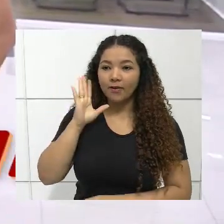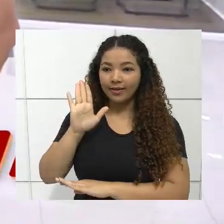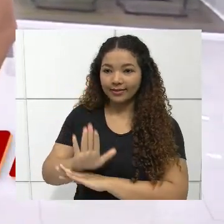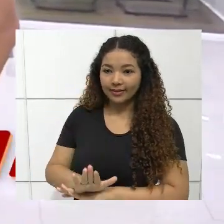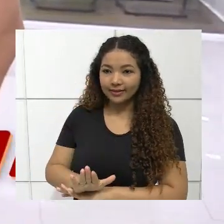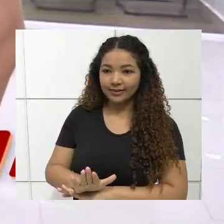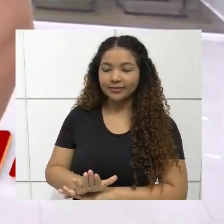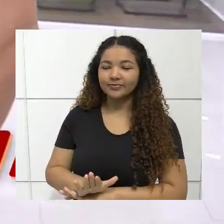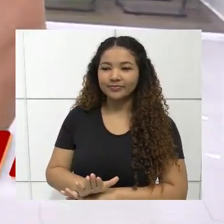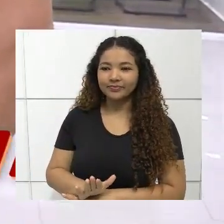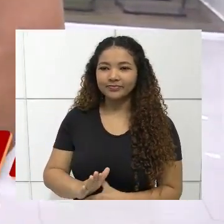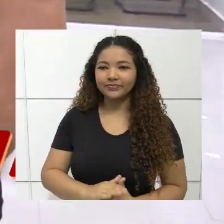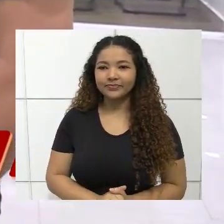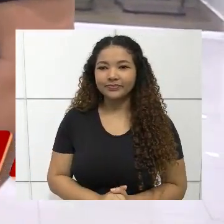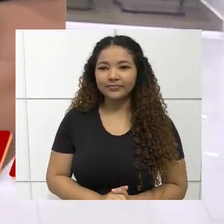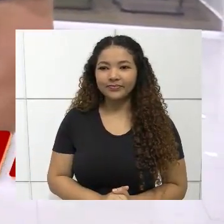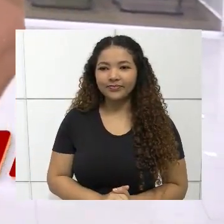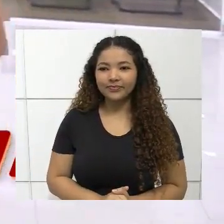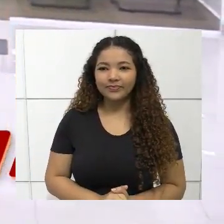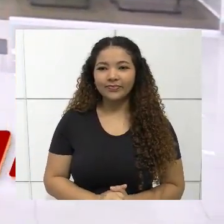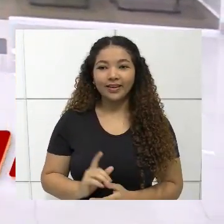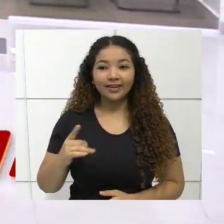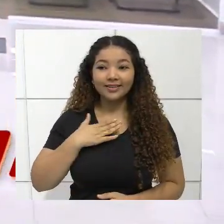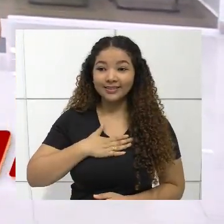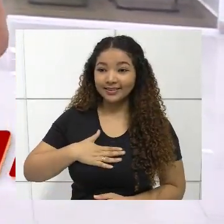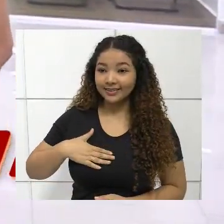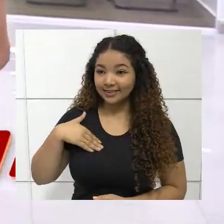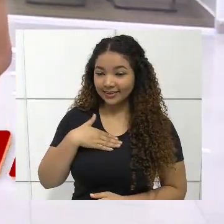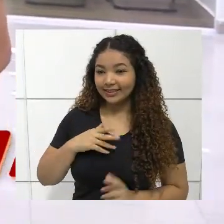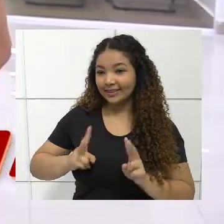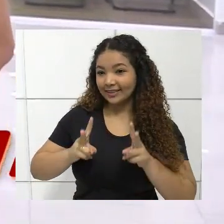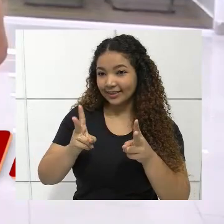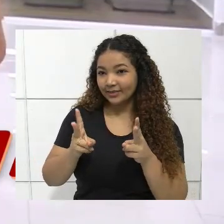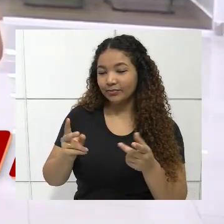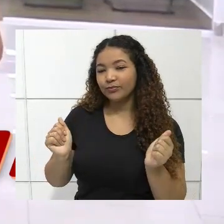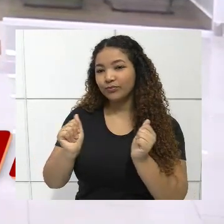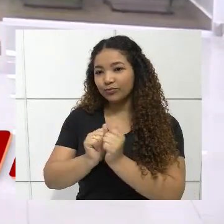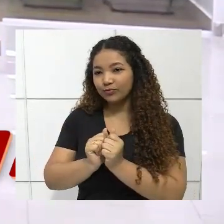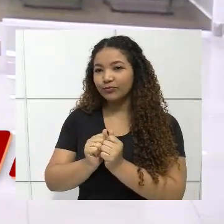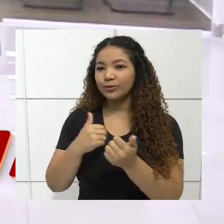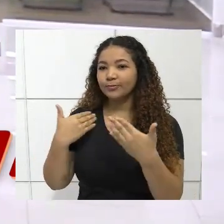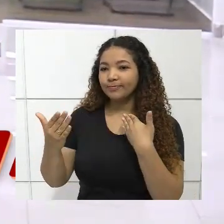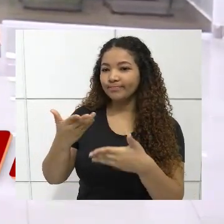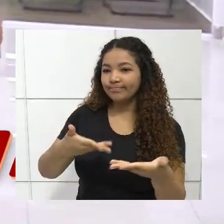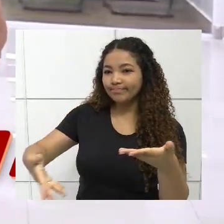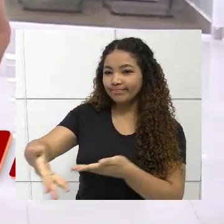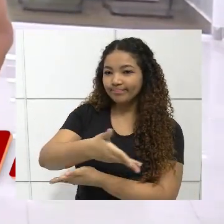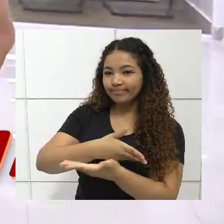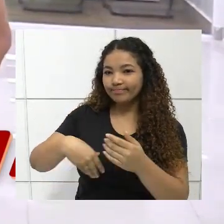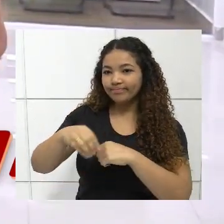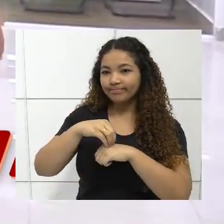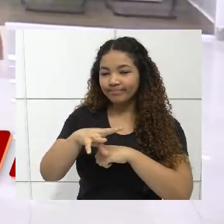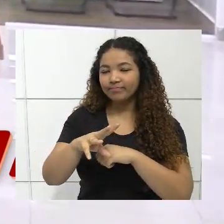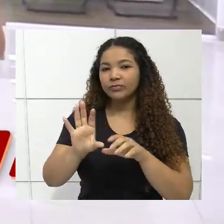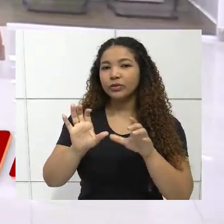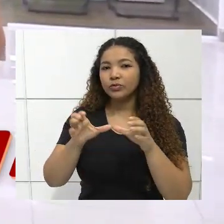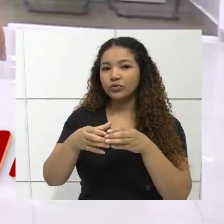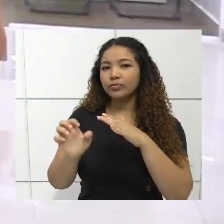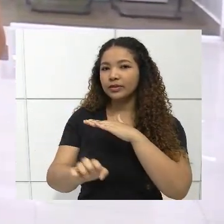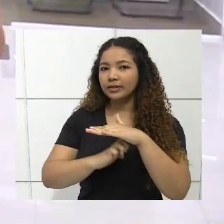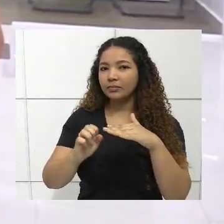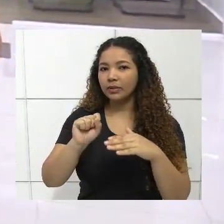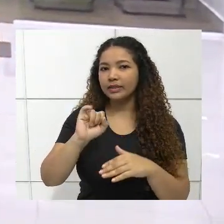Boa tarde. É sempre um prazer passar algumas novidades para vocês. E o Sicredi, ele é cheio de novidades,